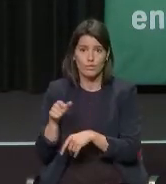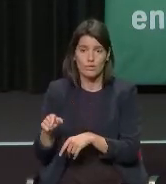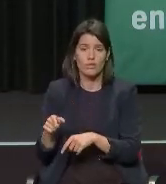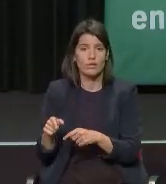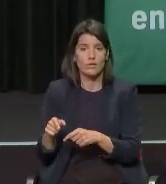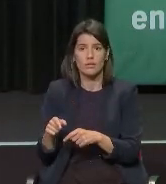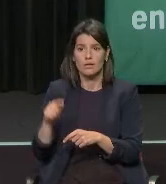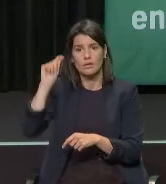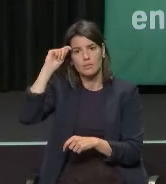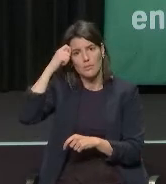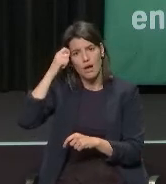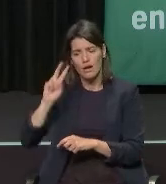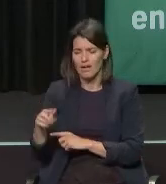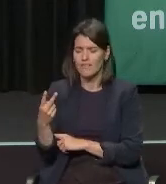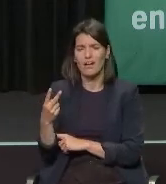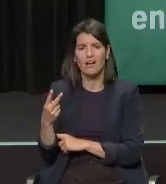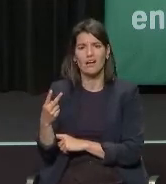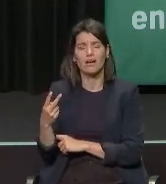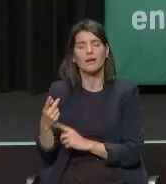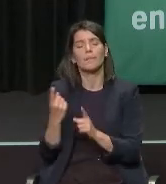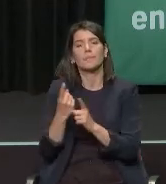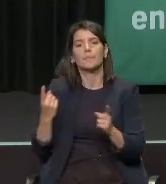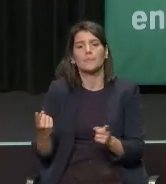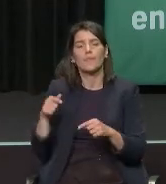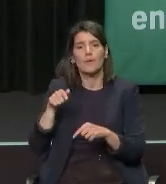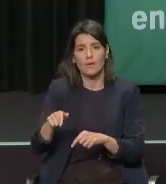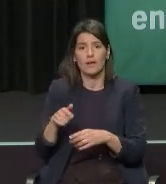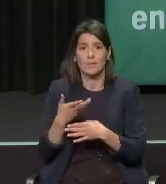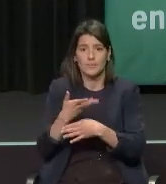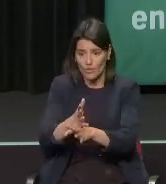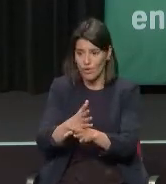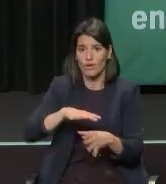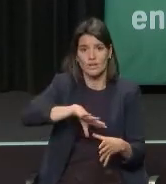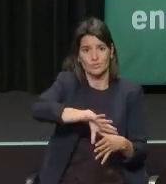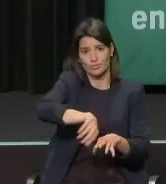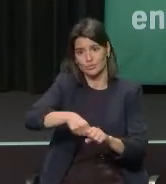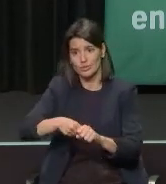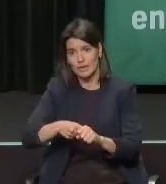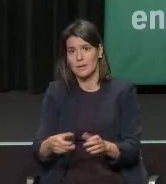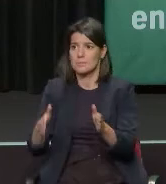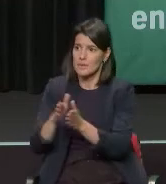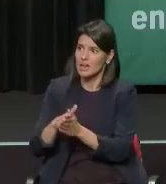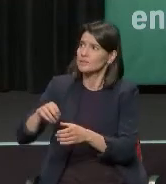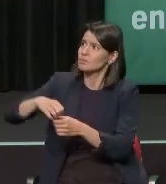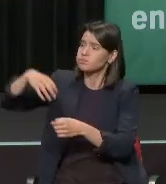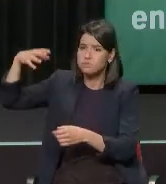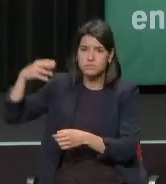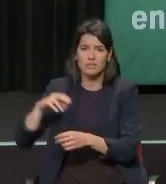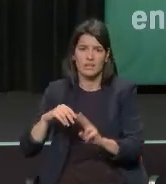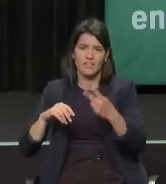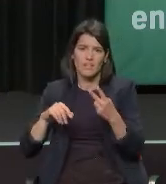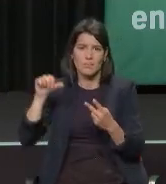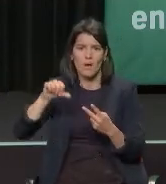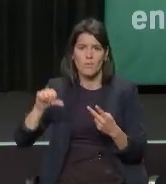são duplamente negativos, porque elas resultam de um processo destruidor de riqueza. E, portanto, é